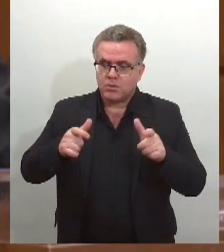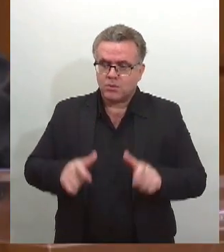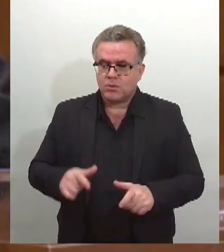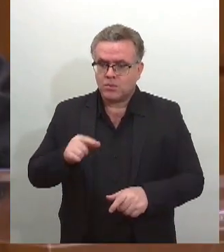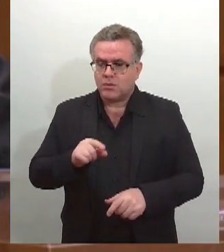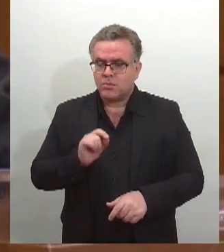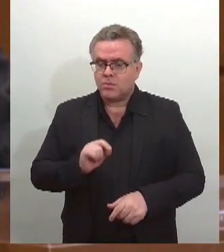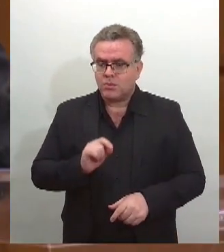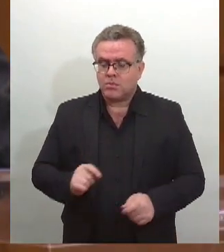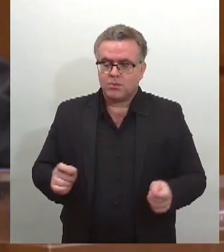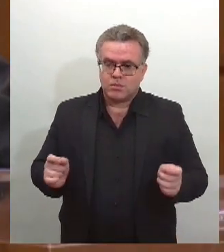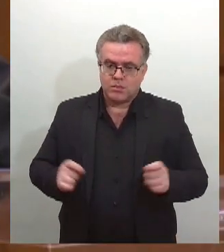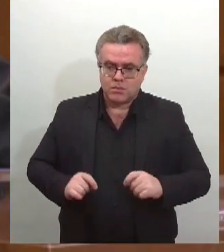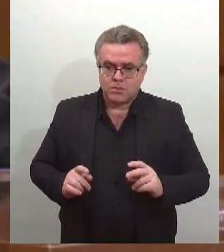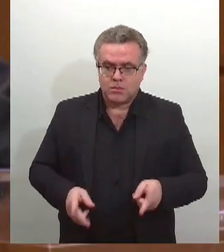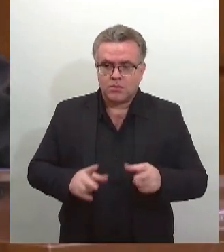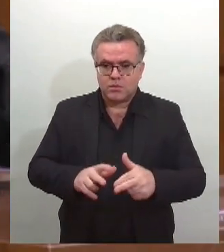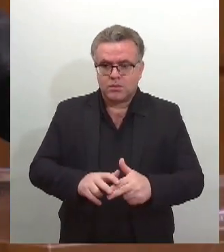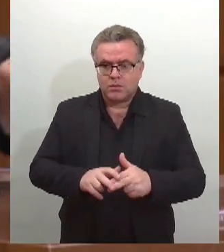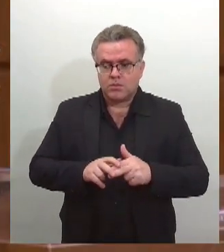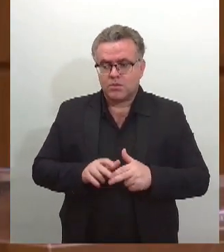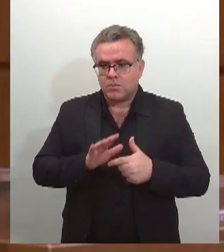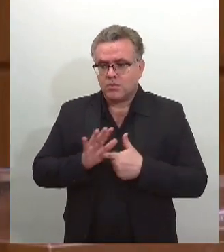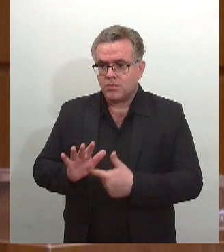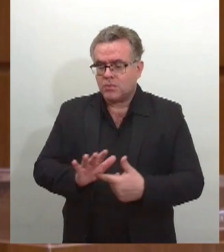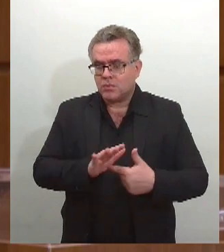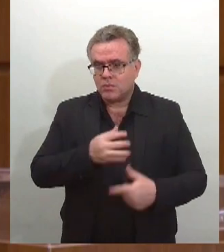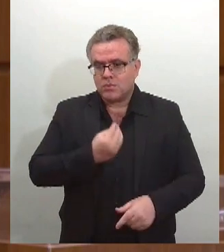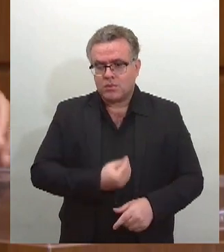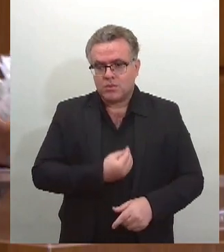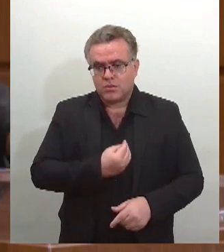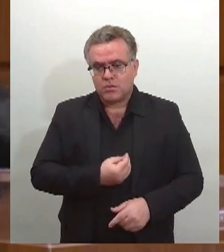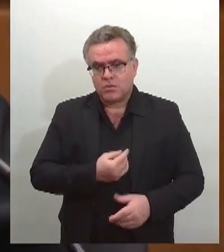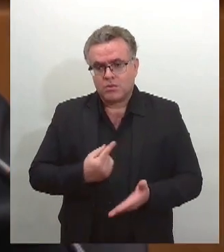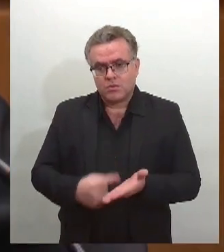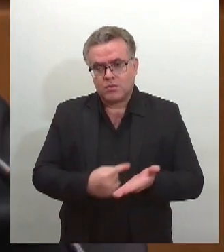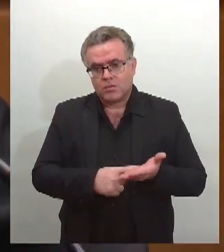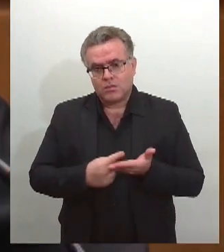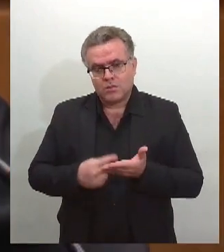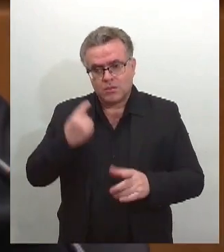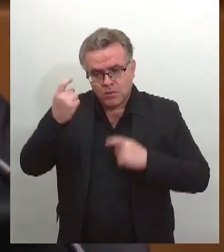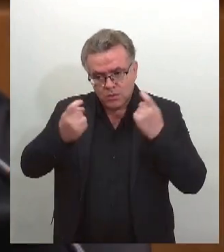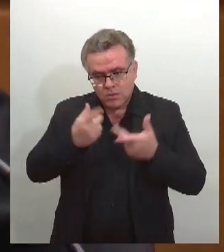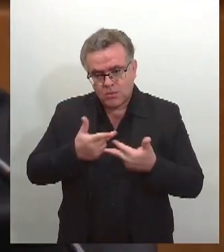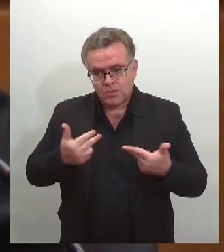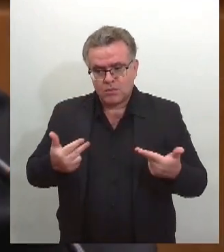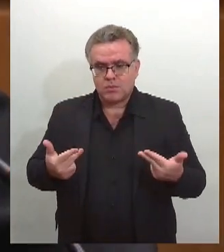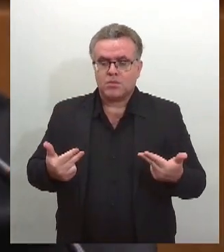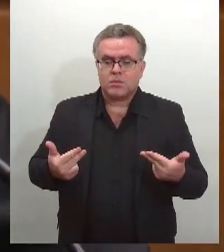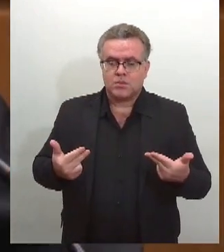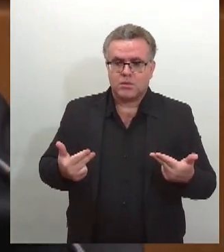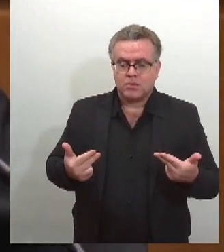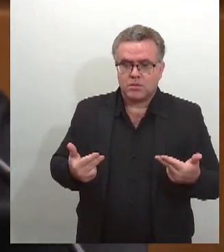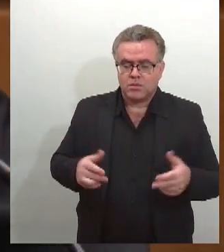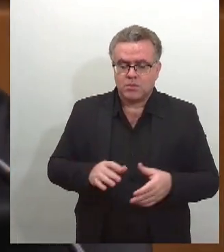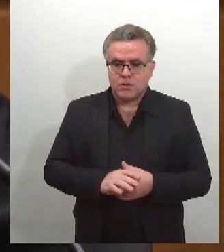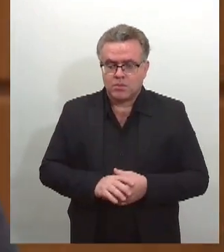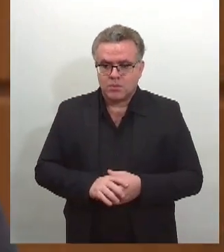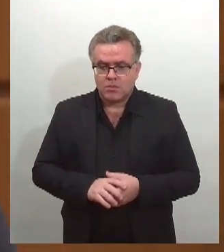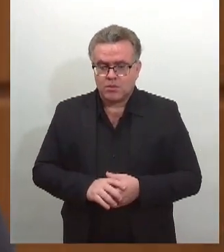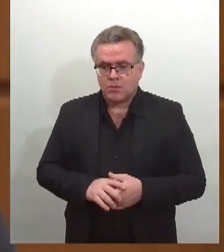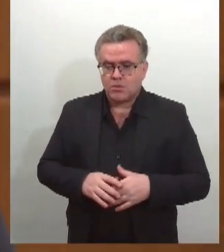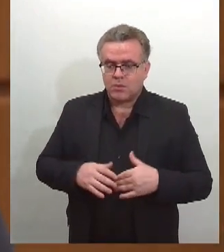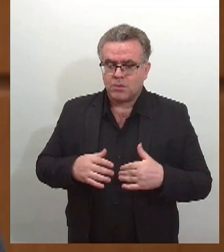essencialmente envolvendo a participação da cultura do leite e as preocupações dos caprinovinocultores. Em seguida,